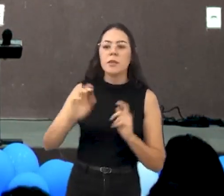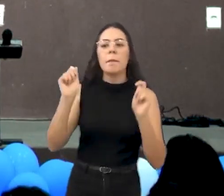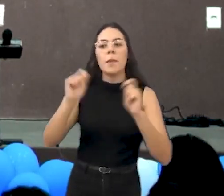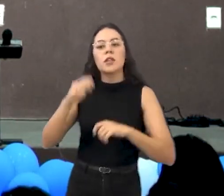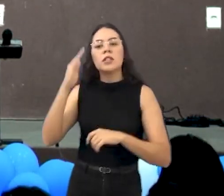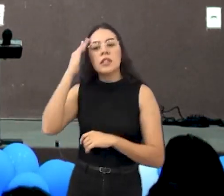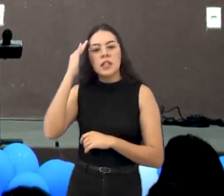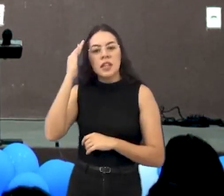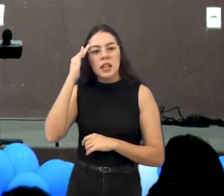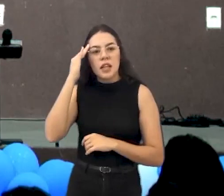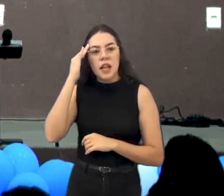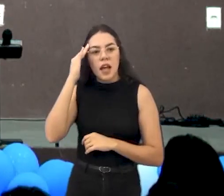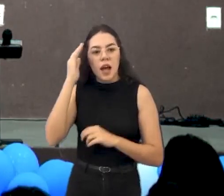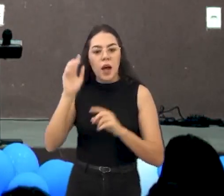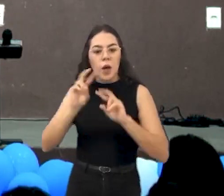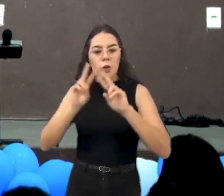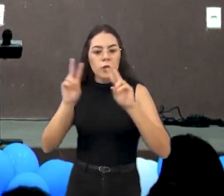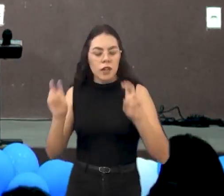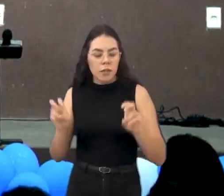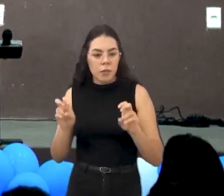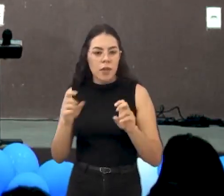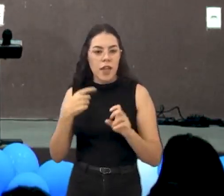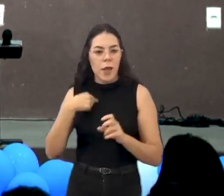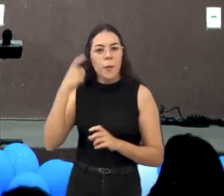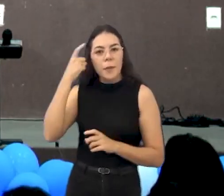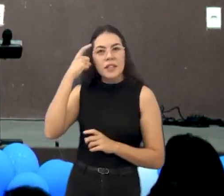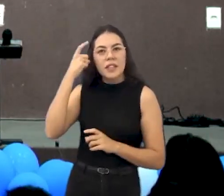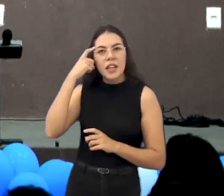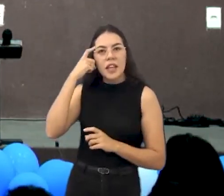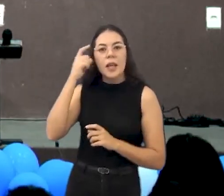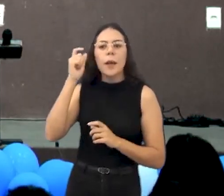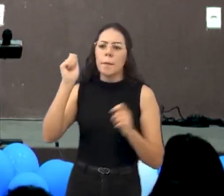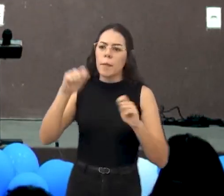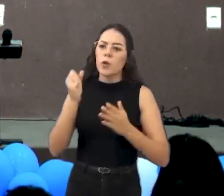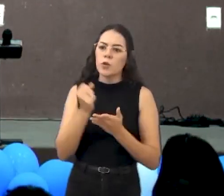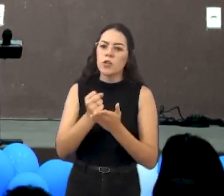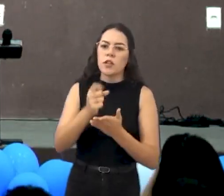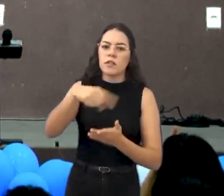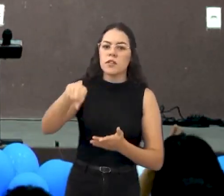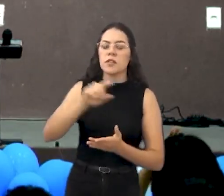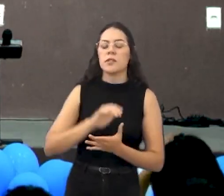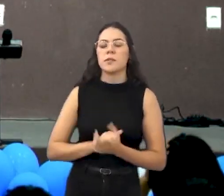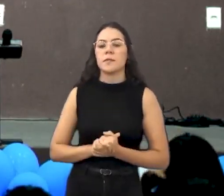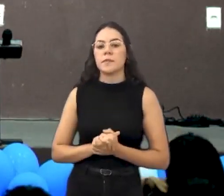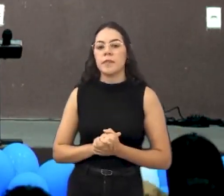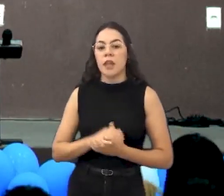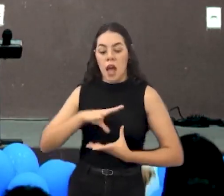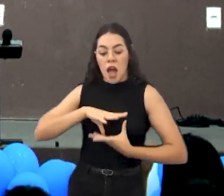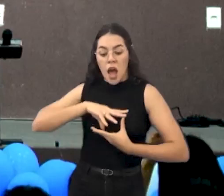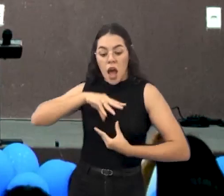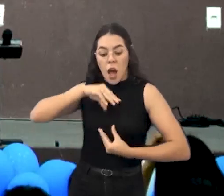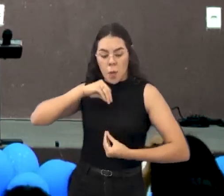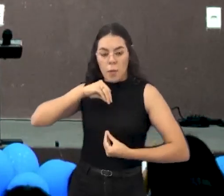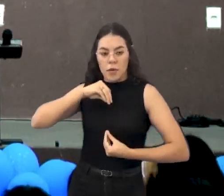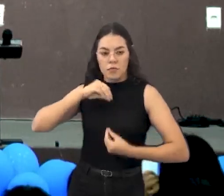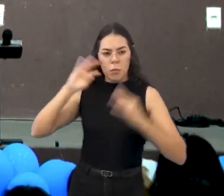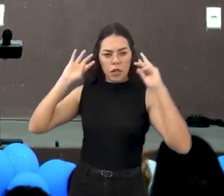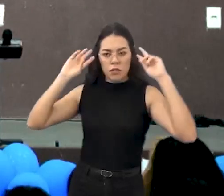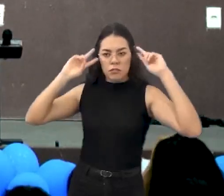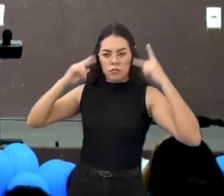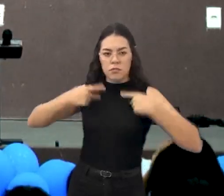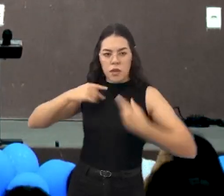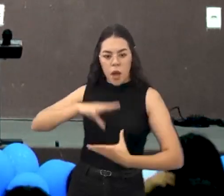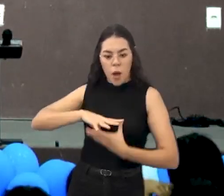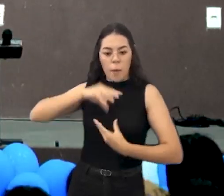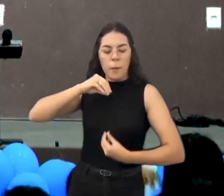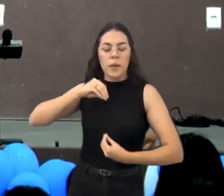um pouquinho melhor essa questão. Uma coisa que eu imaginei aqui que pode te ajudar. A nossa alma, a alma humana, ela